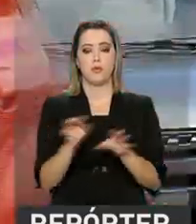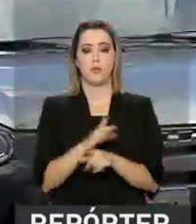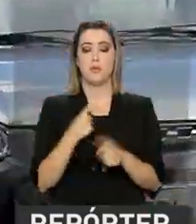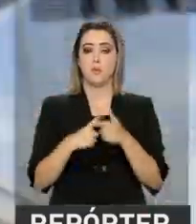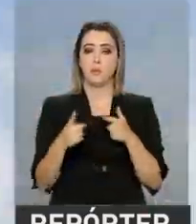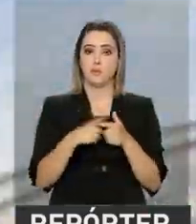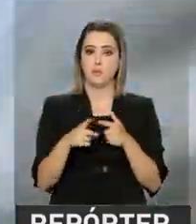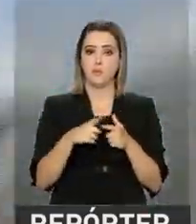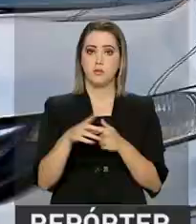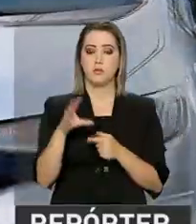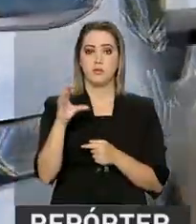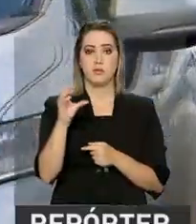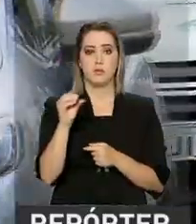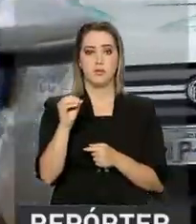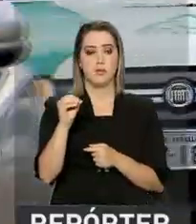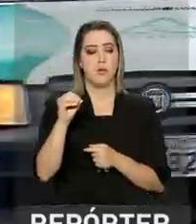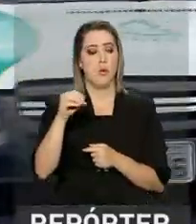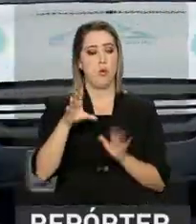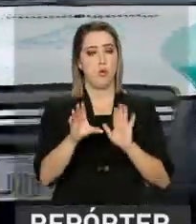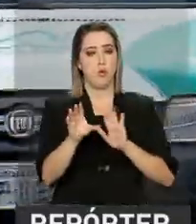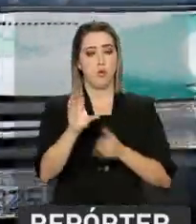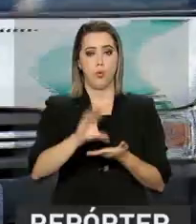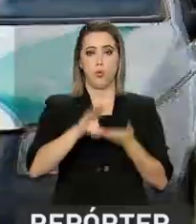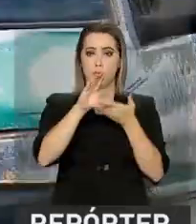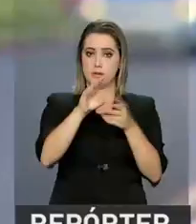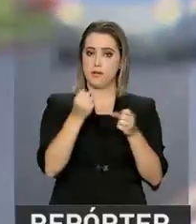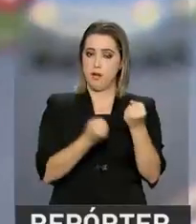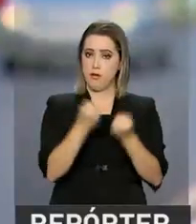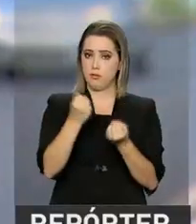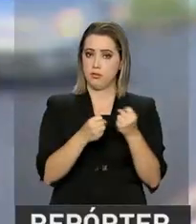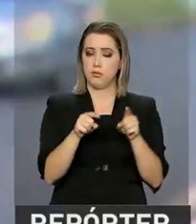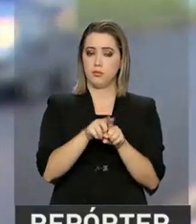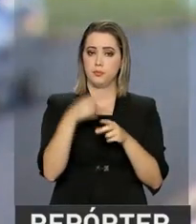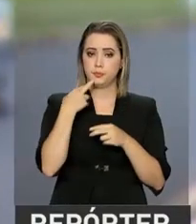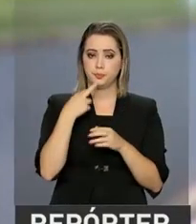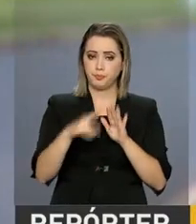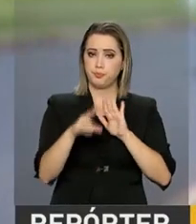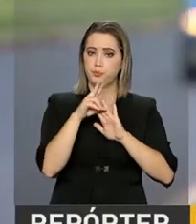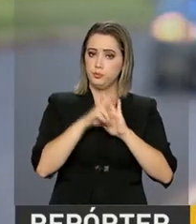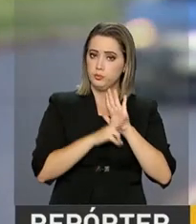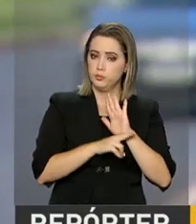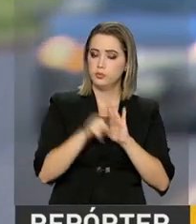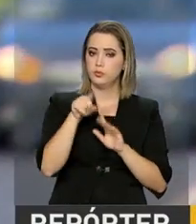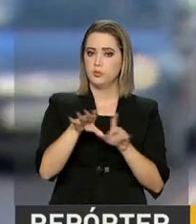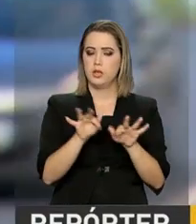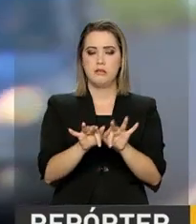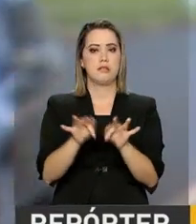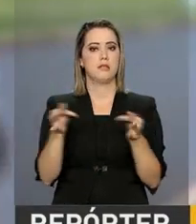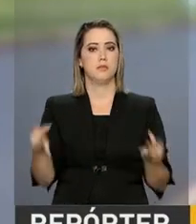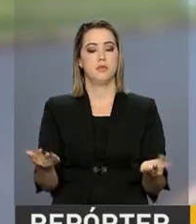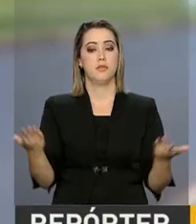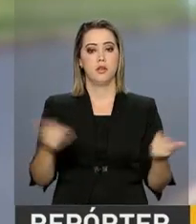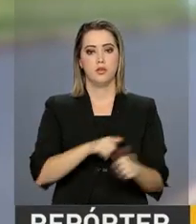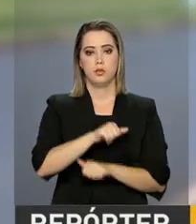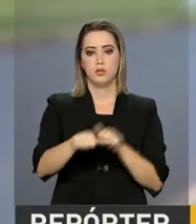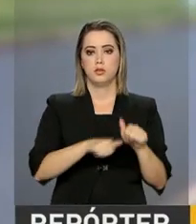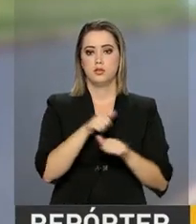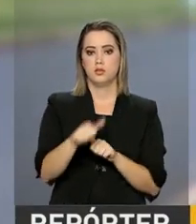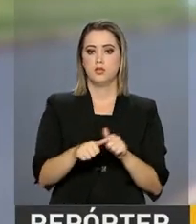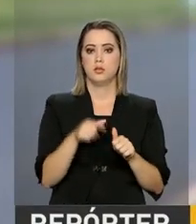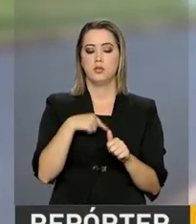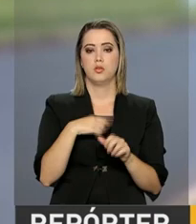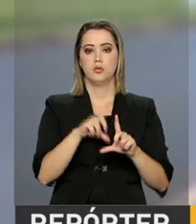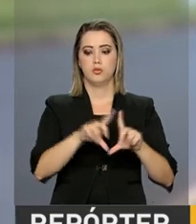Conselho Nacional de Trânsito acaba de publicar uma resolução. A medida vai facilitar e simplificar a troca de placas